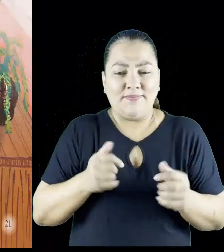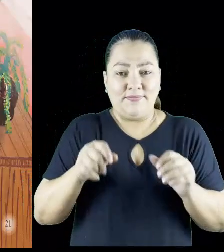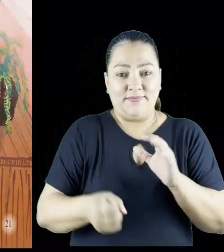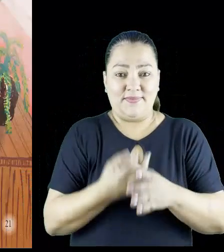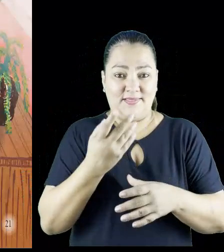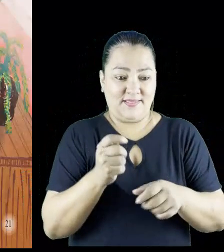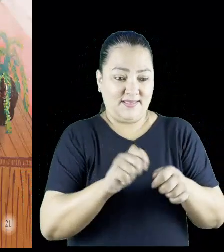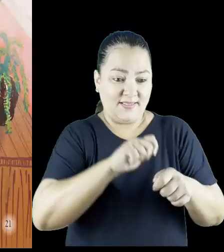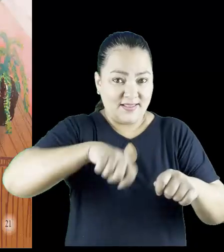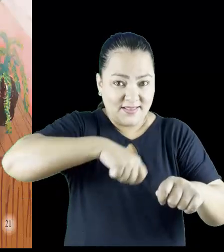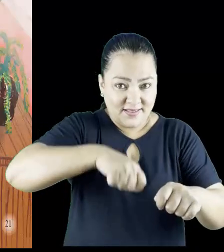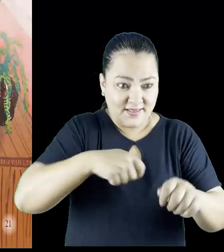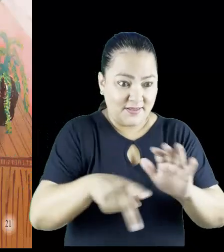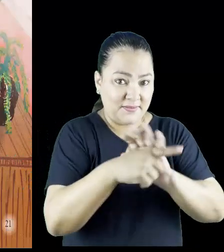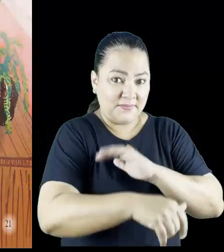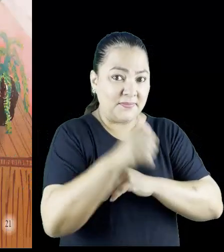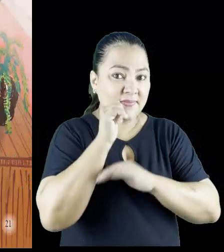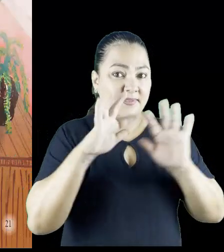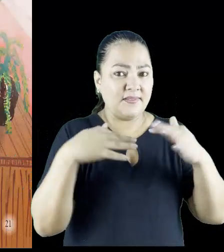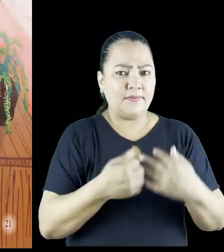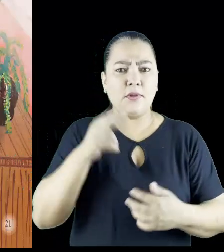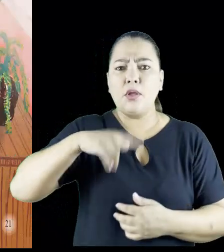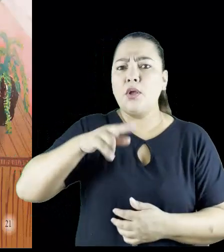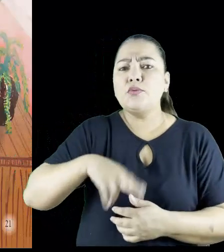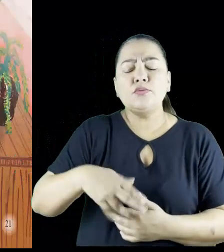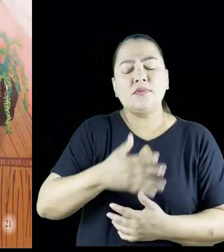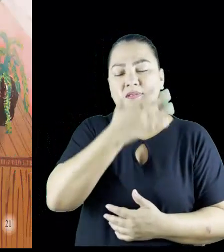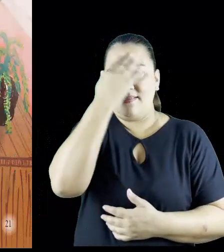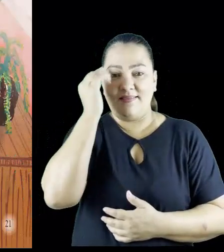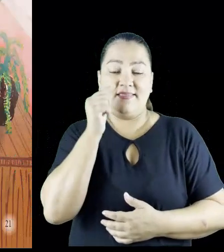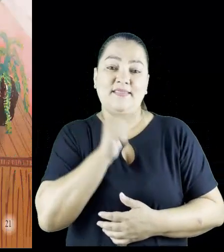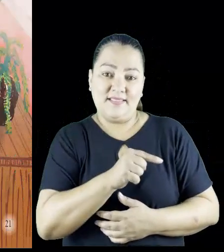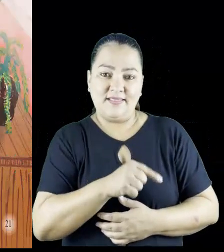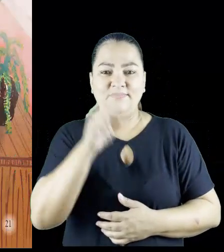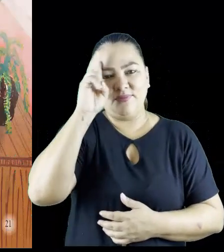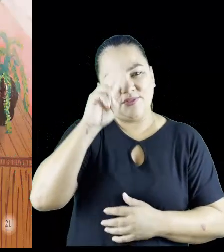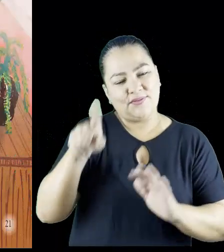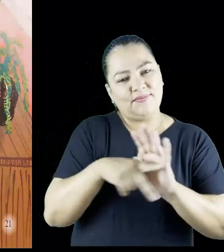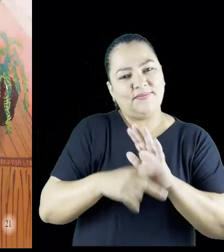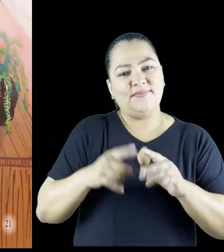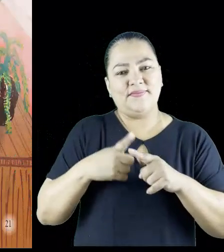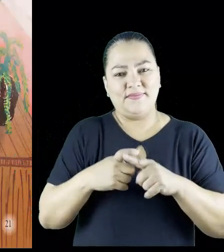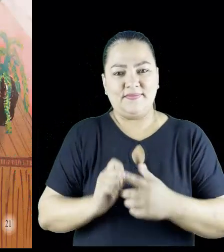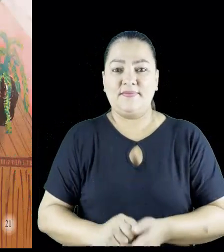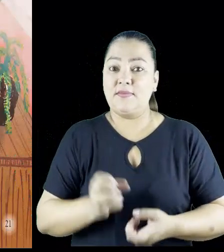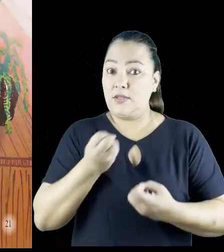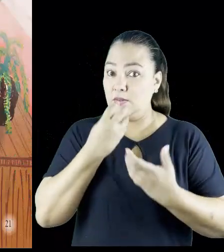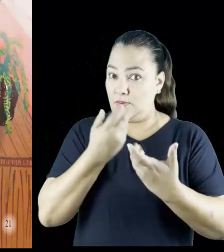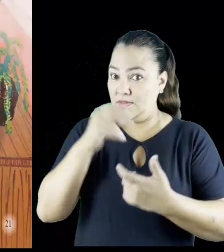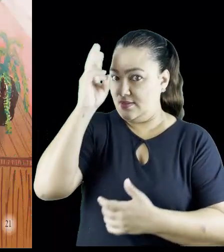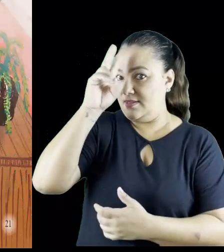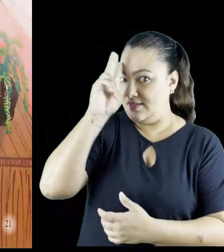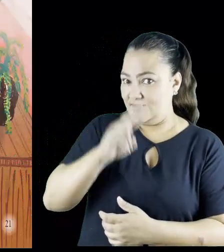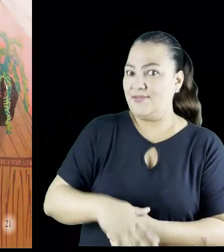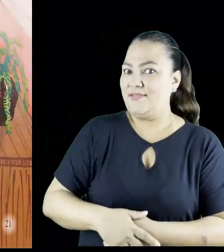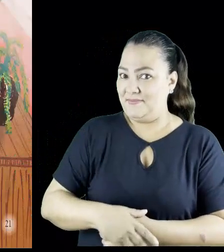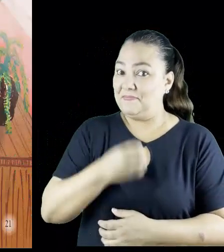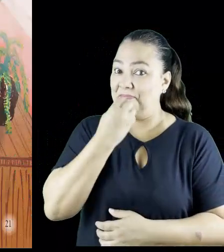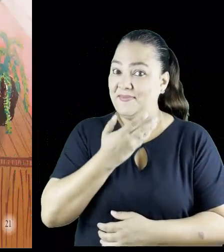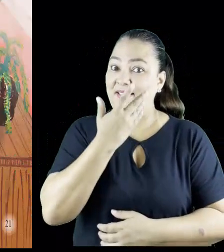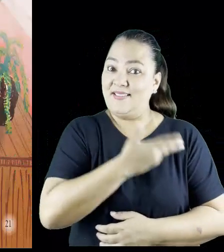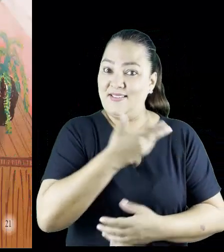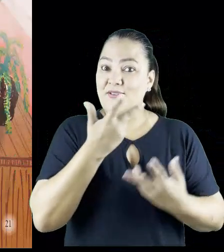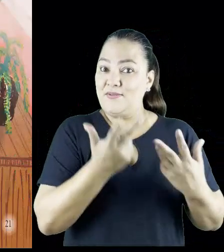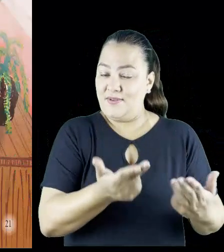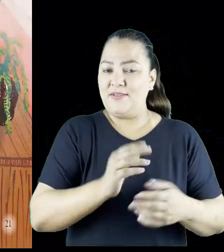pelas mulheres da família. Ela nunca deixará de ser lembrada nos encontros da família e na história de Itapema. Para contar